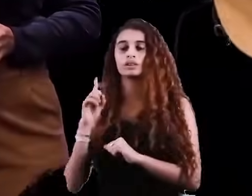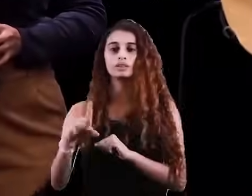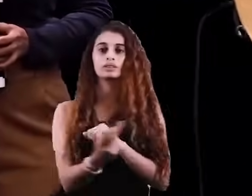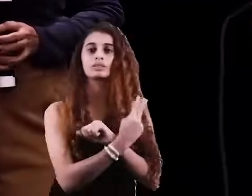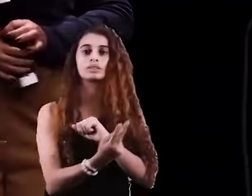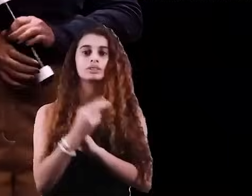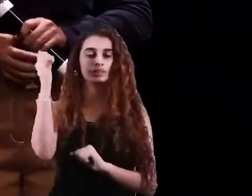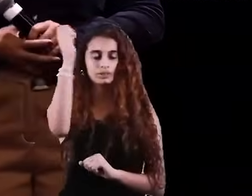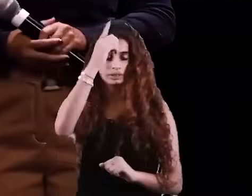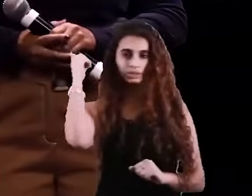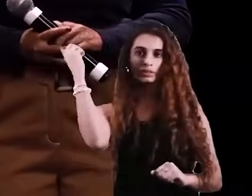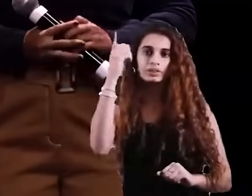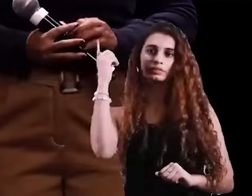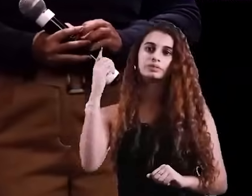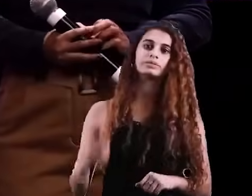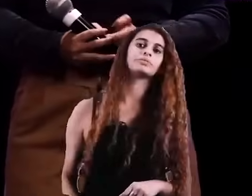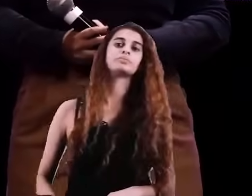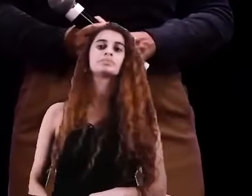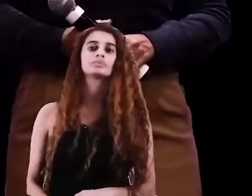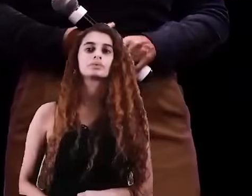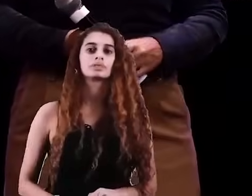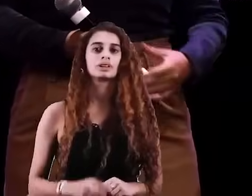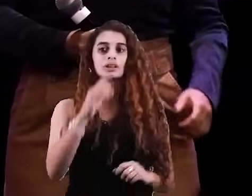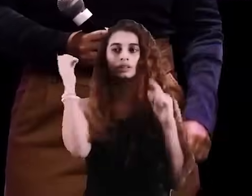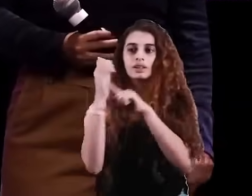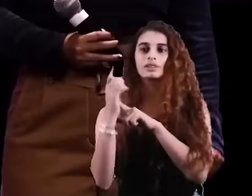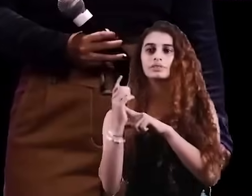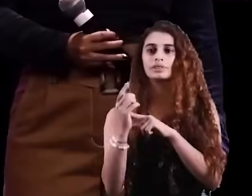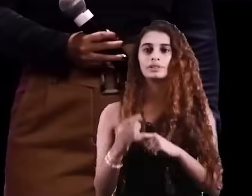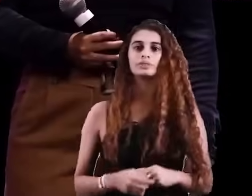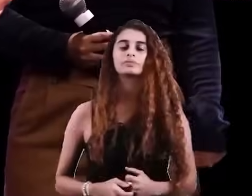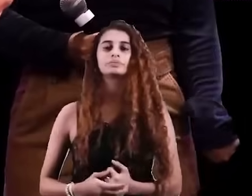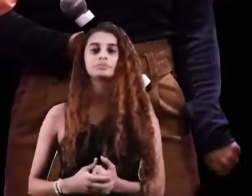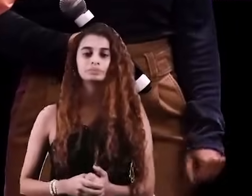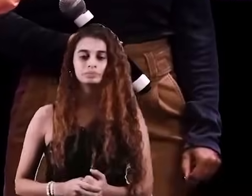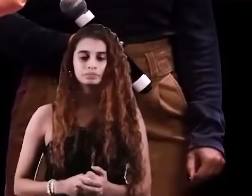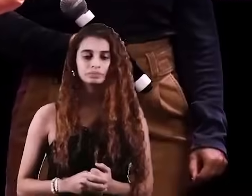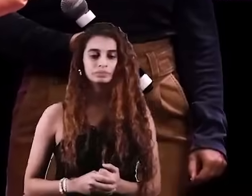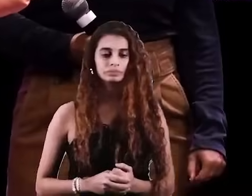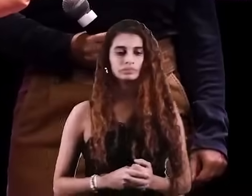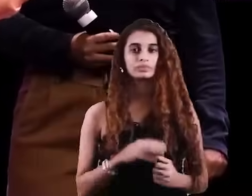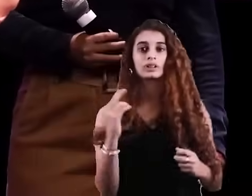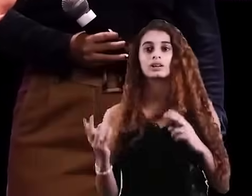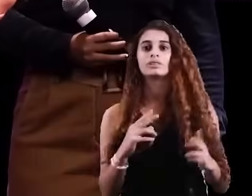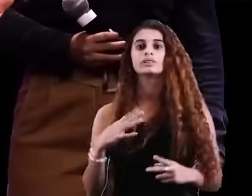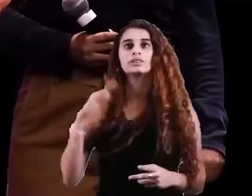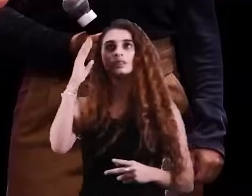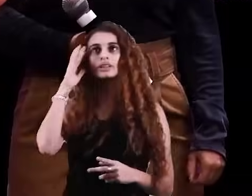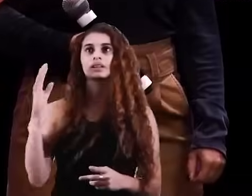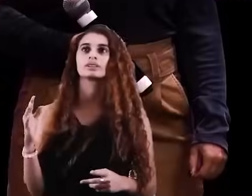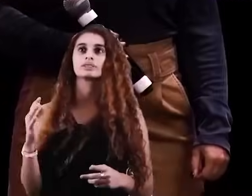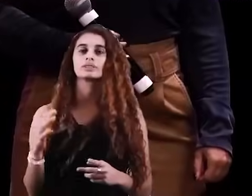permitir que Davi chegasse com mãos ensanguentadas. Às vezes a gente acha que o propósito da nossa vida é